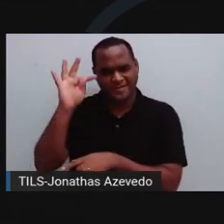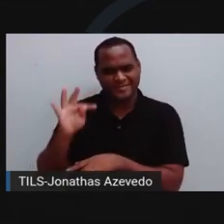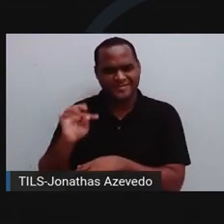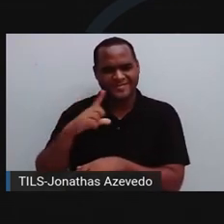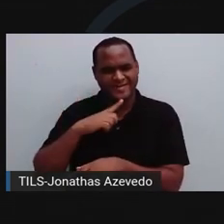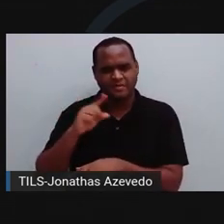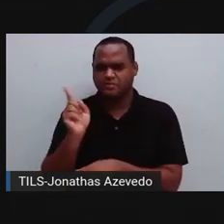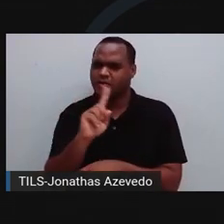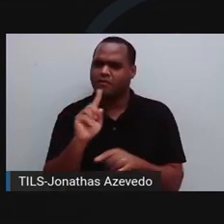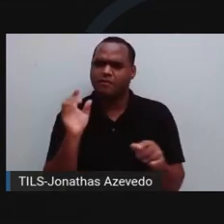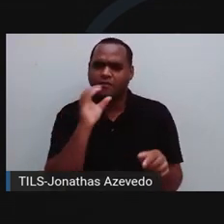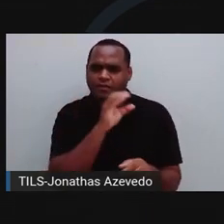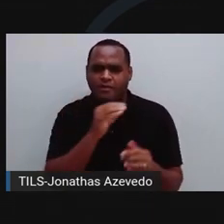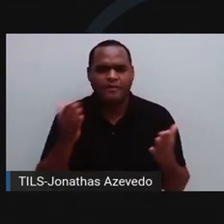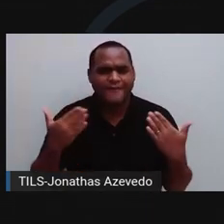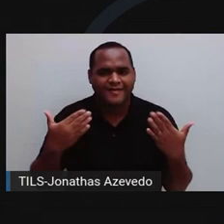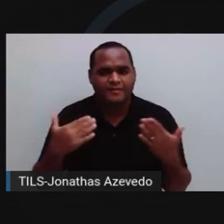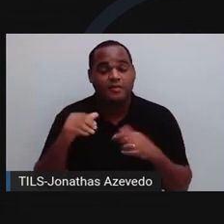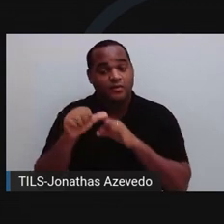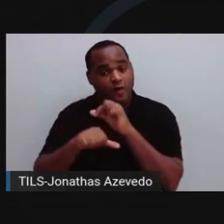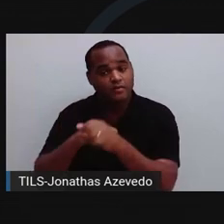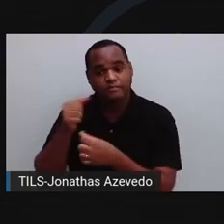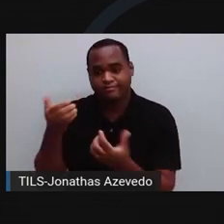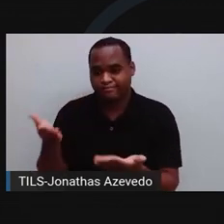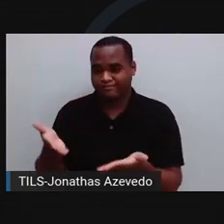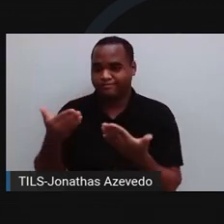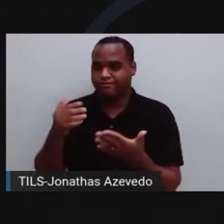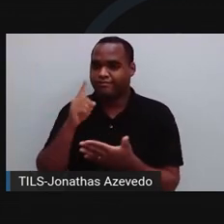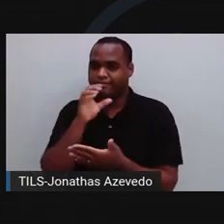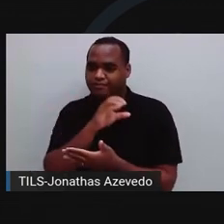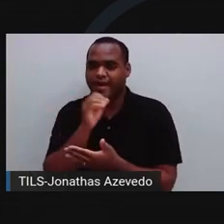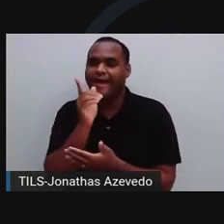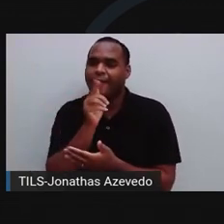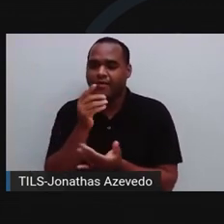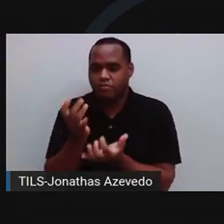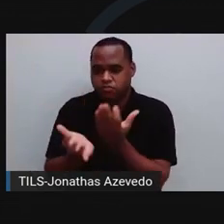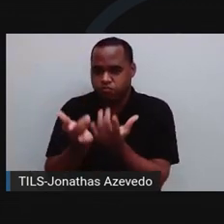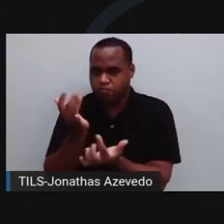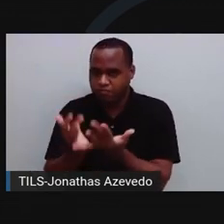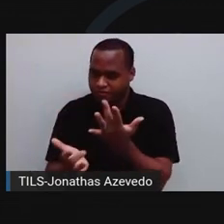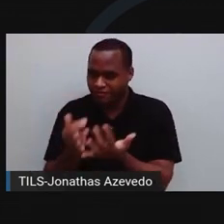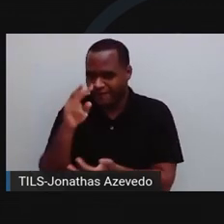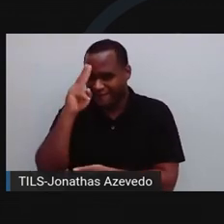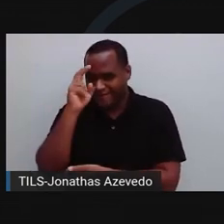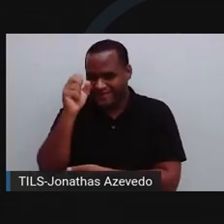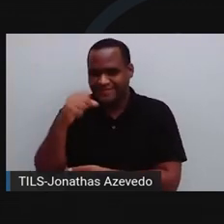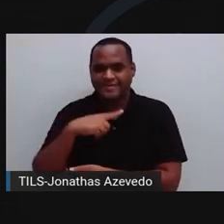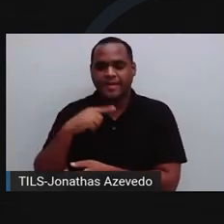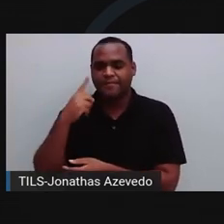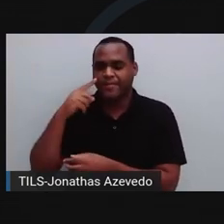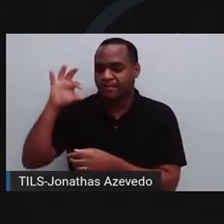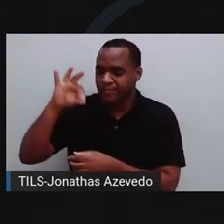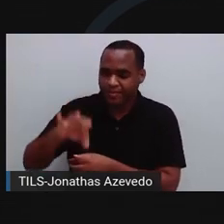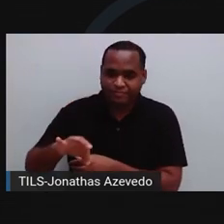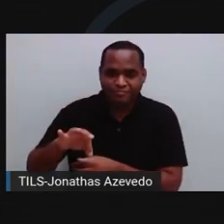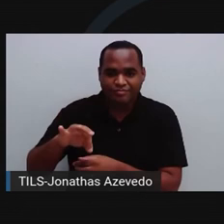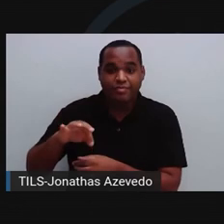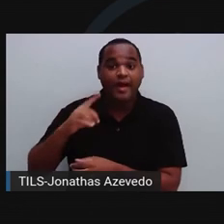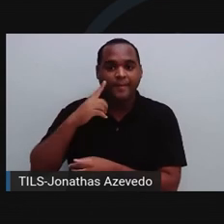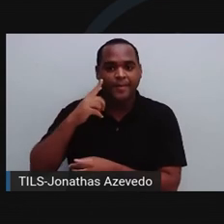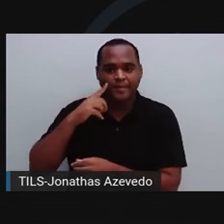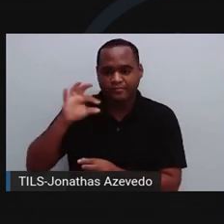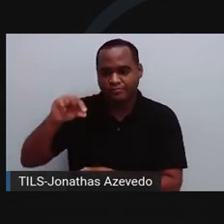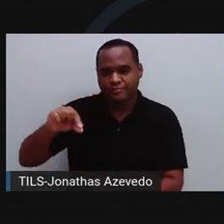este calor faz que se eleve a temperatura da água. Podemos comprovar isto colocando um termômetro dentro da água.